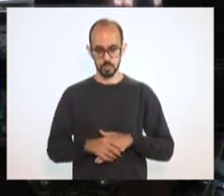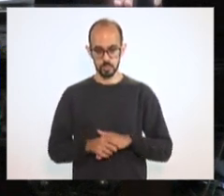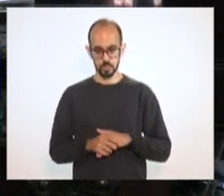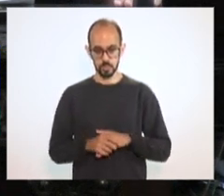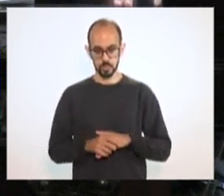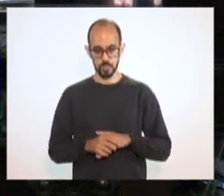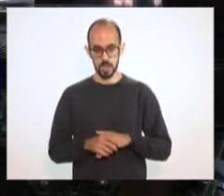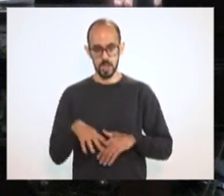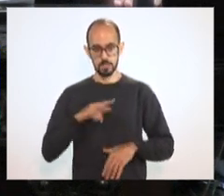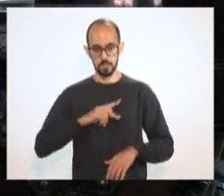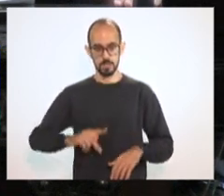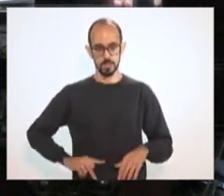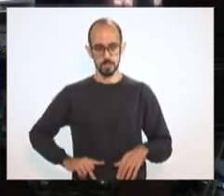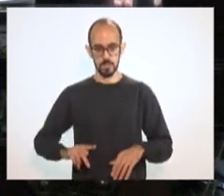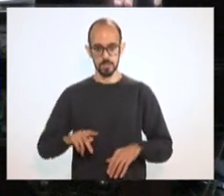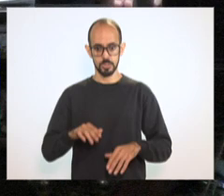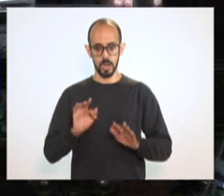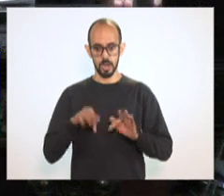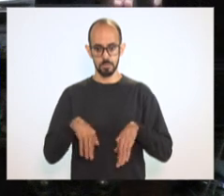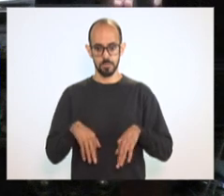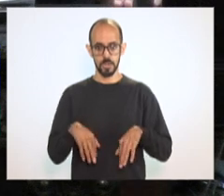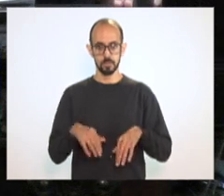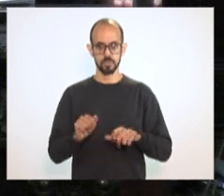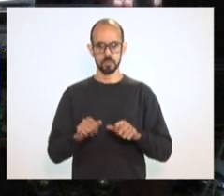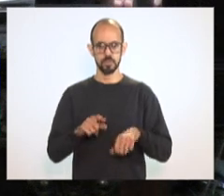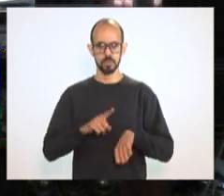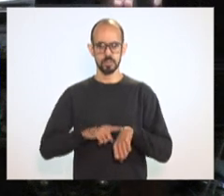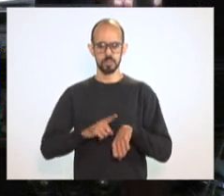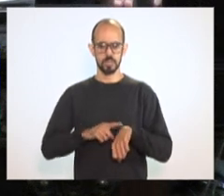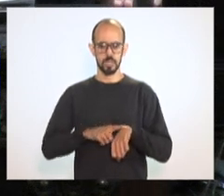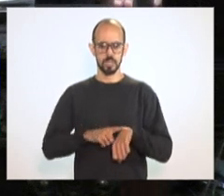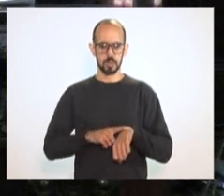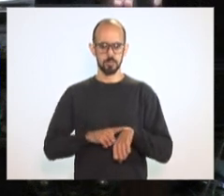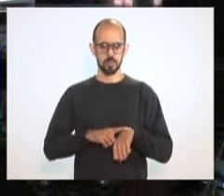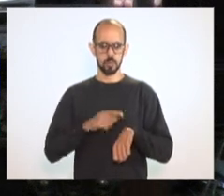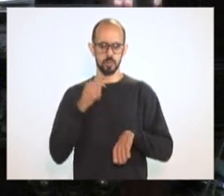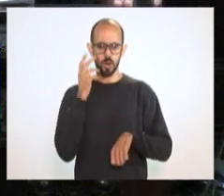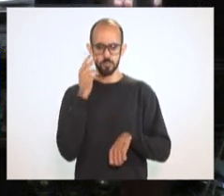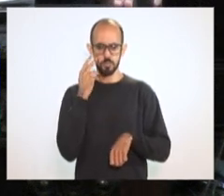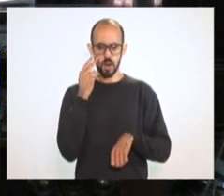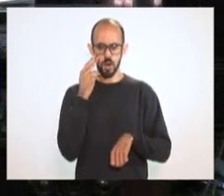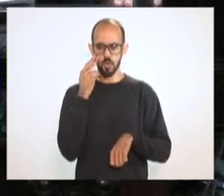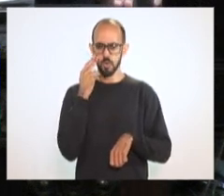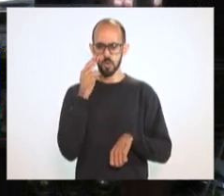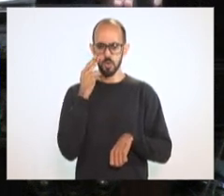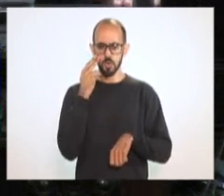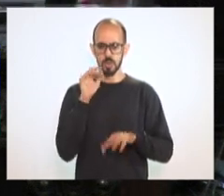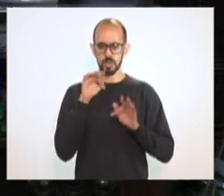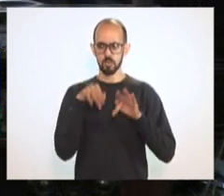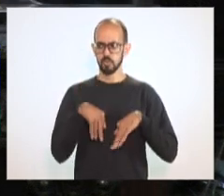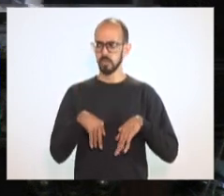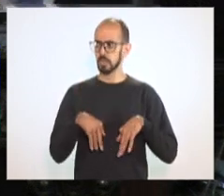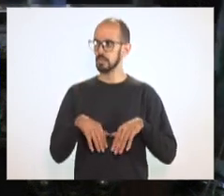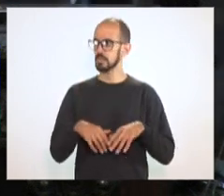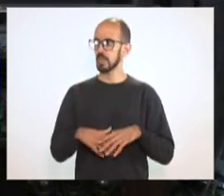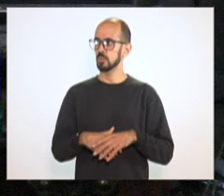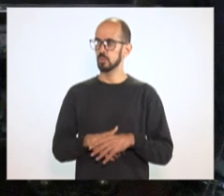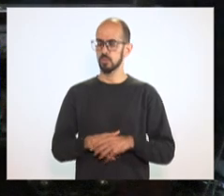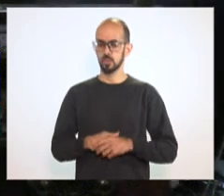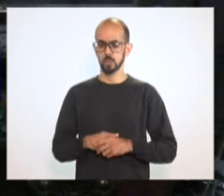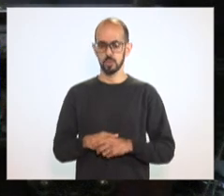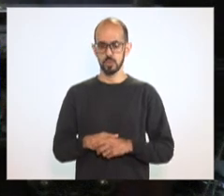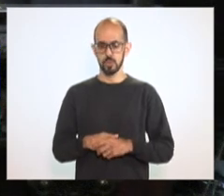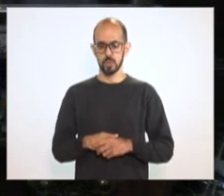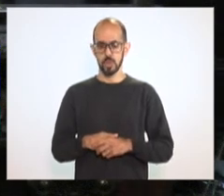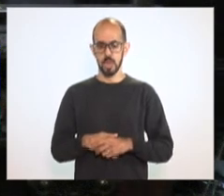decorrido o tempo regulamentar a sessão ordinária do dia 16 está encerrada para a